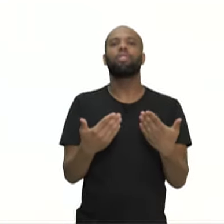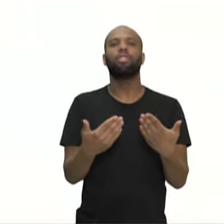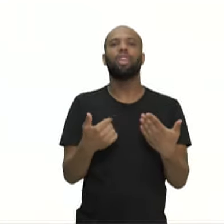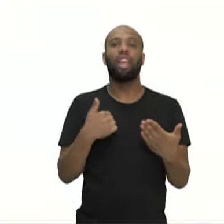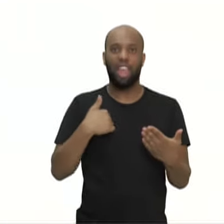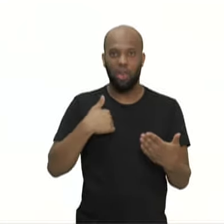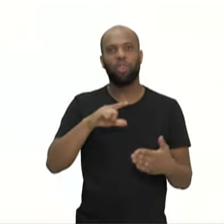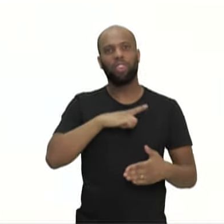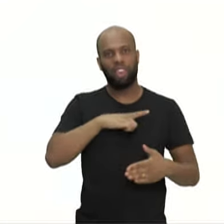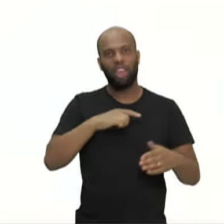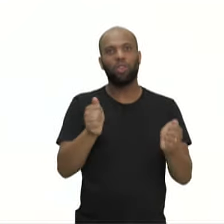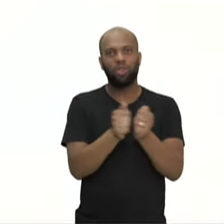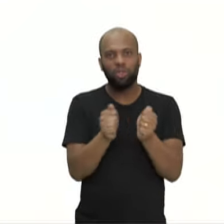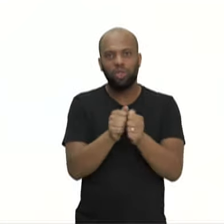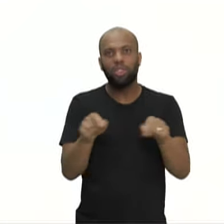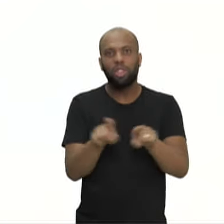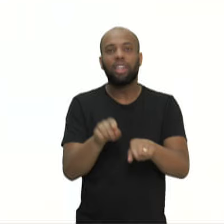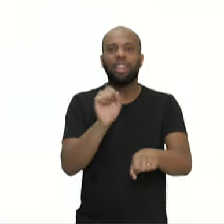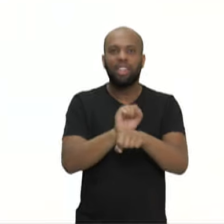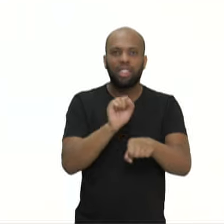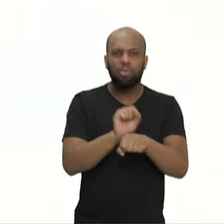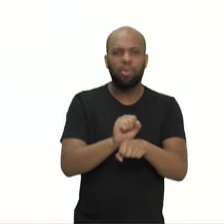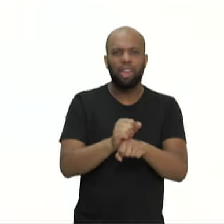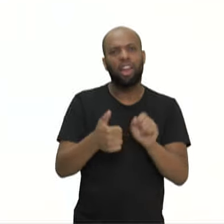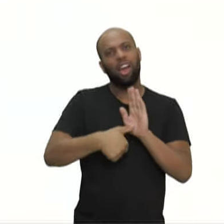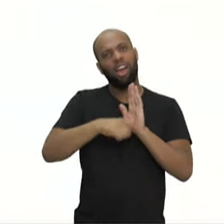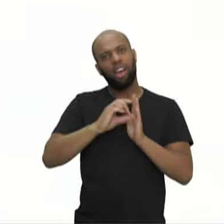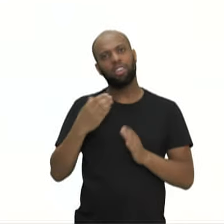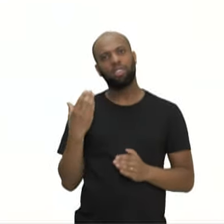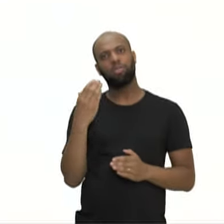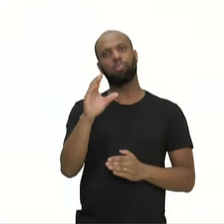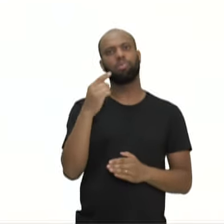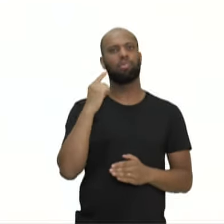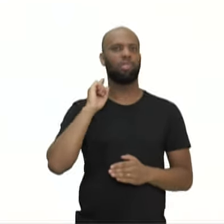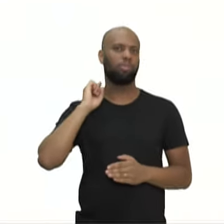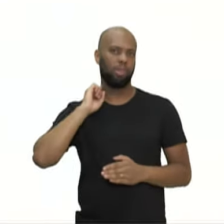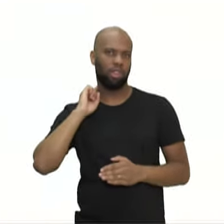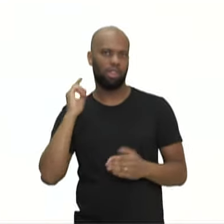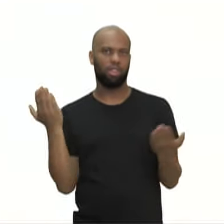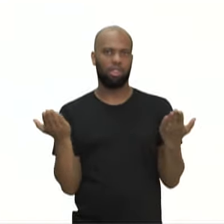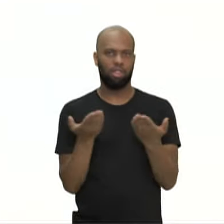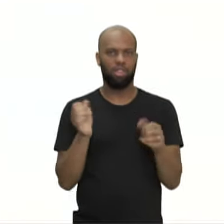enfim, como tem a questão da pandemia, vamos esperar um pouquinho.